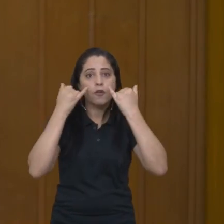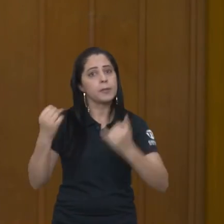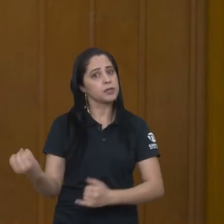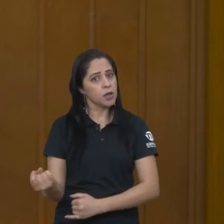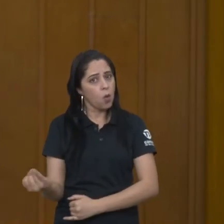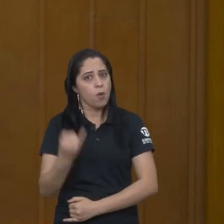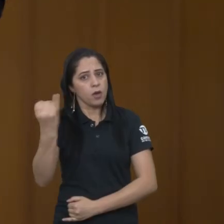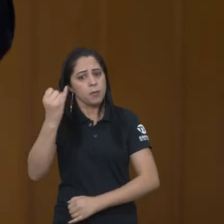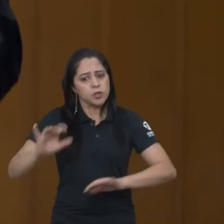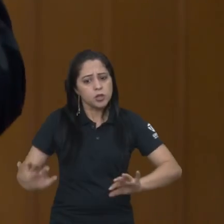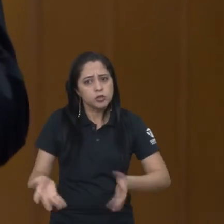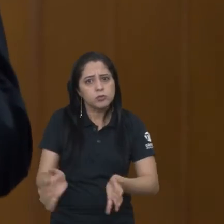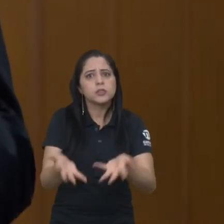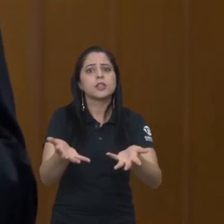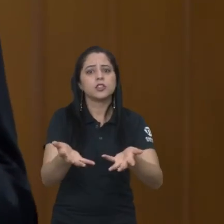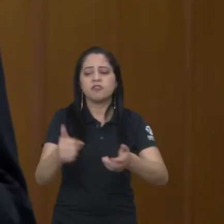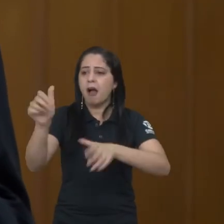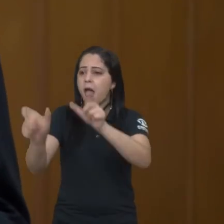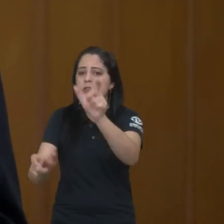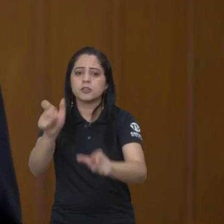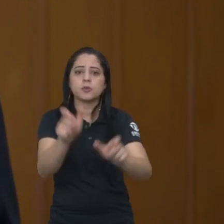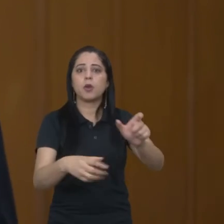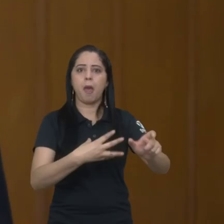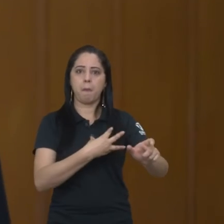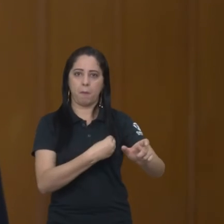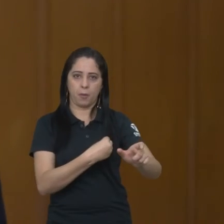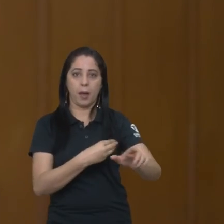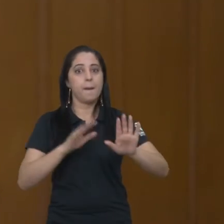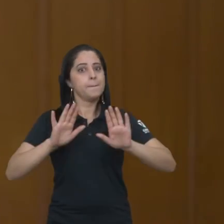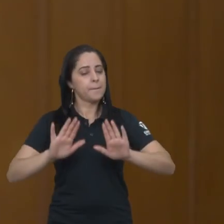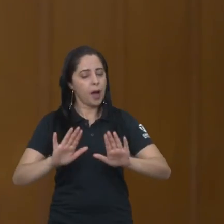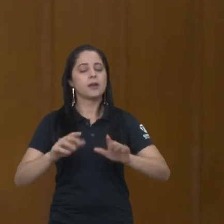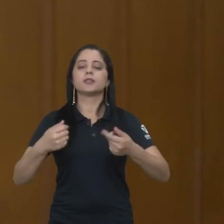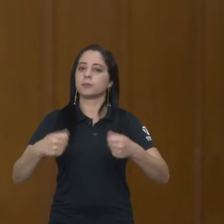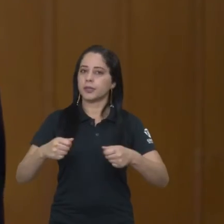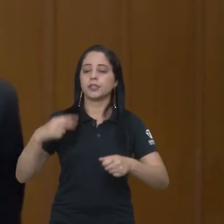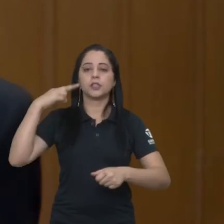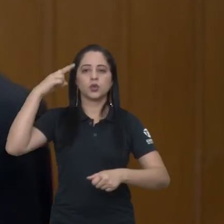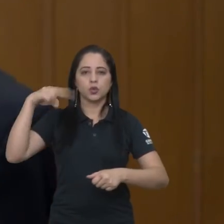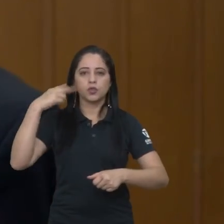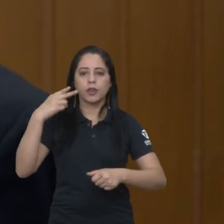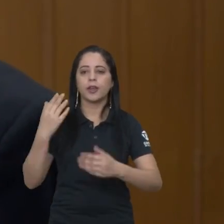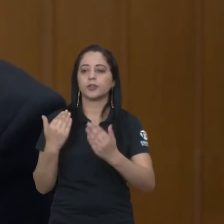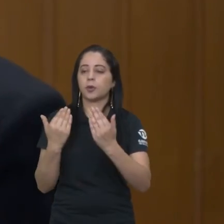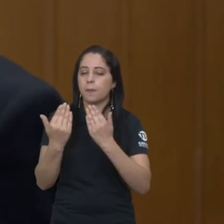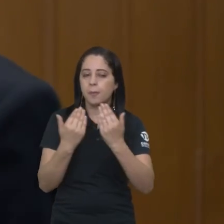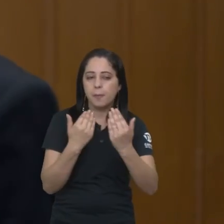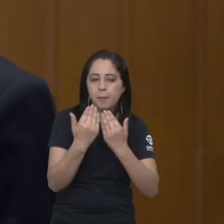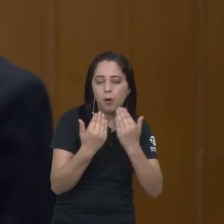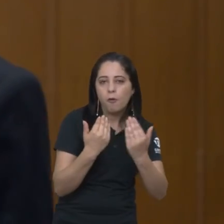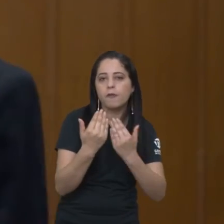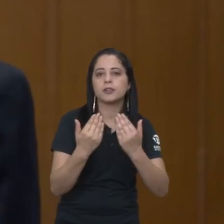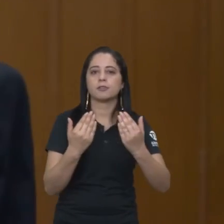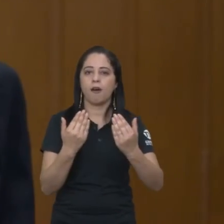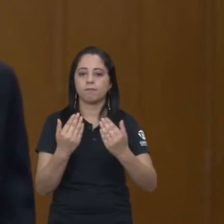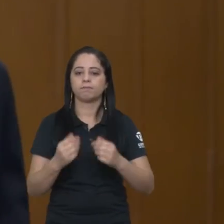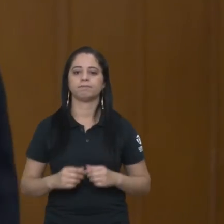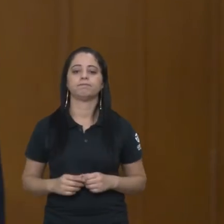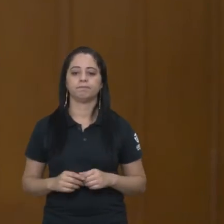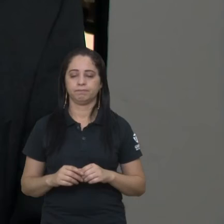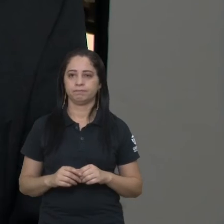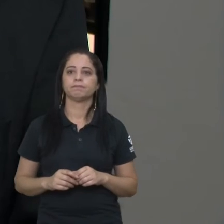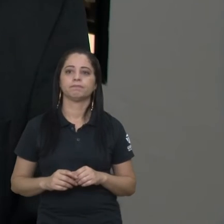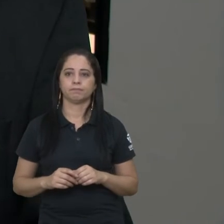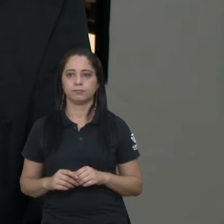principal ferramenta para incentivar o leite materno. Para isso, é preciso que os vereadores conversem com seus grupos de